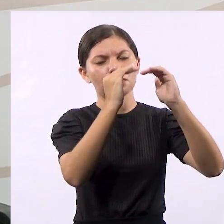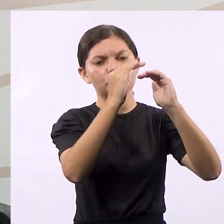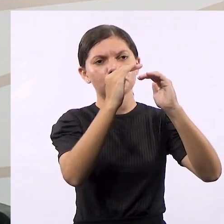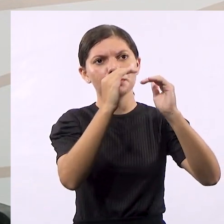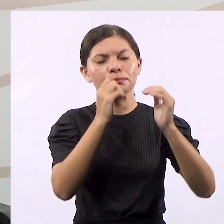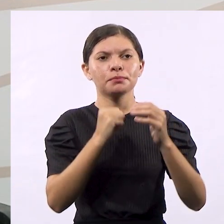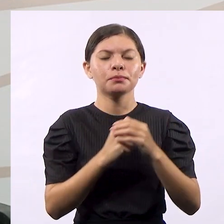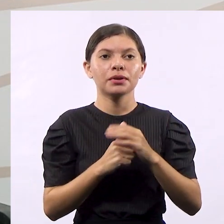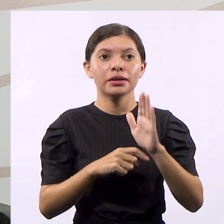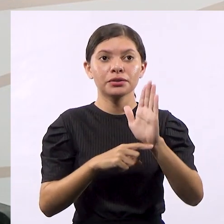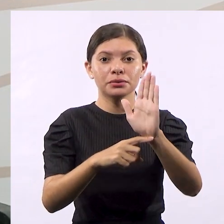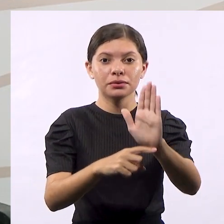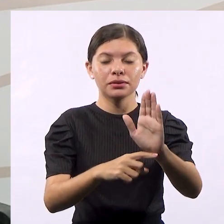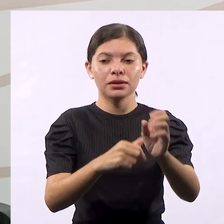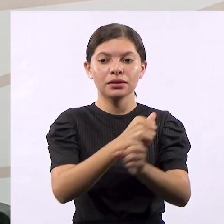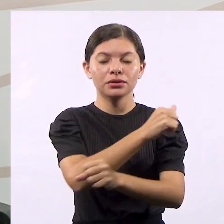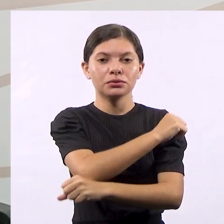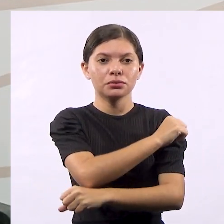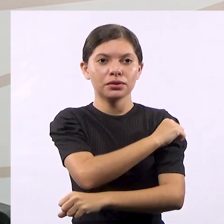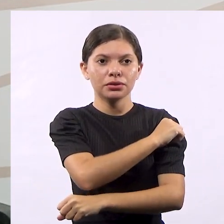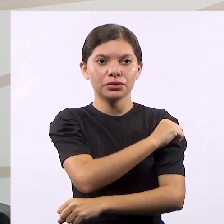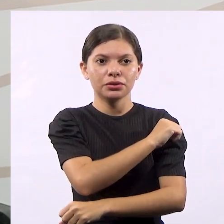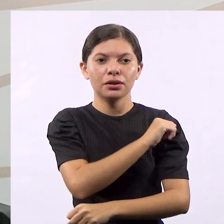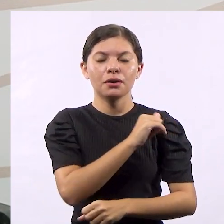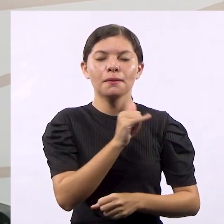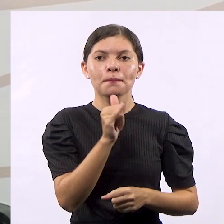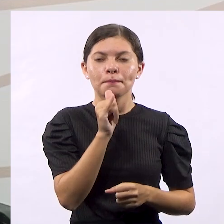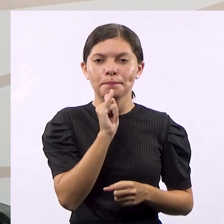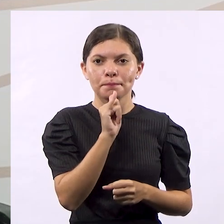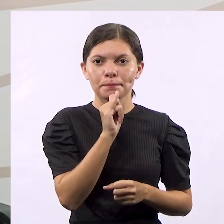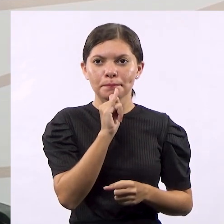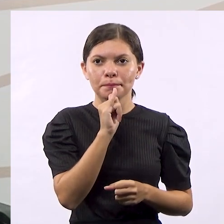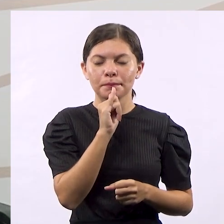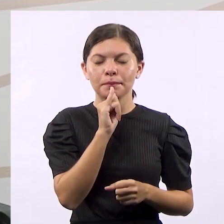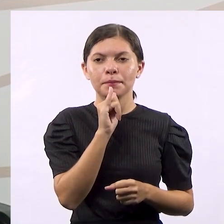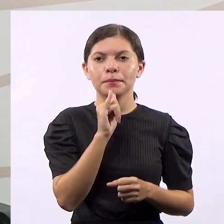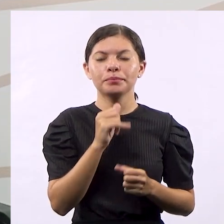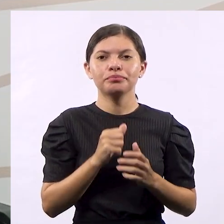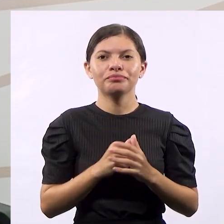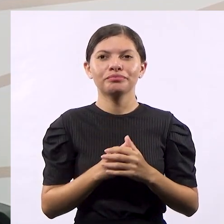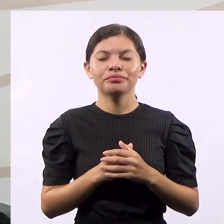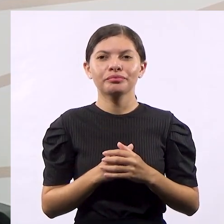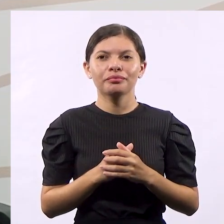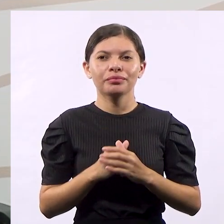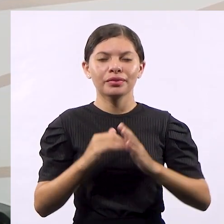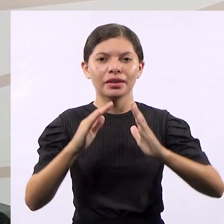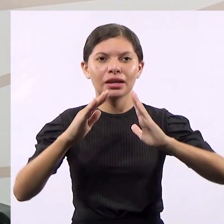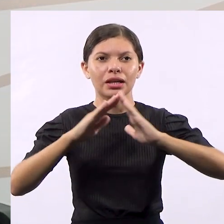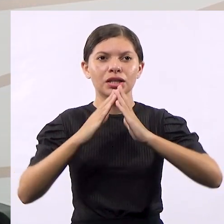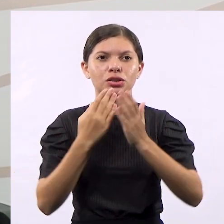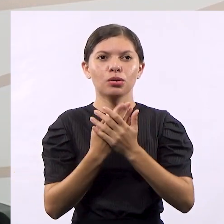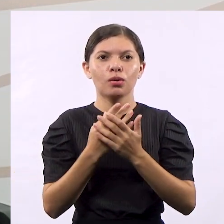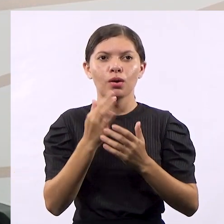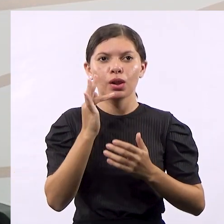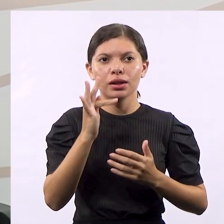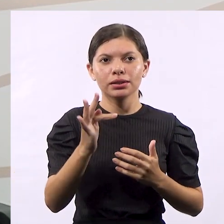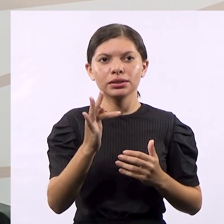esses estudantes. Então, por exemplo, se a escola diz, olha, aqui os nossos alunos são de